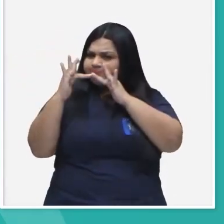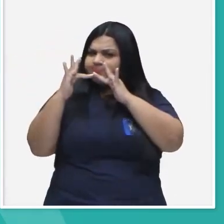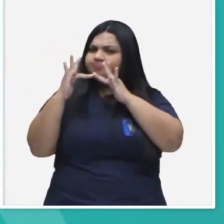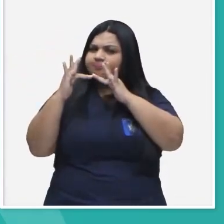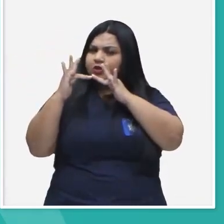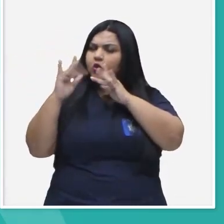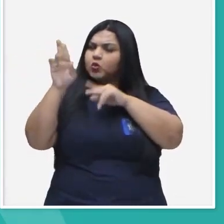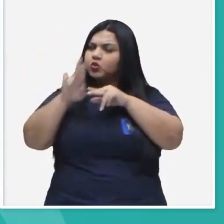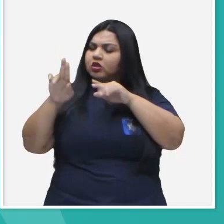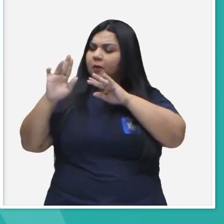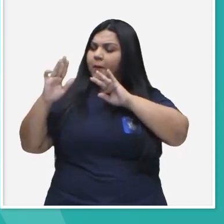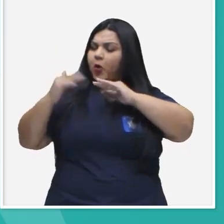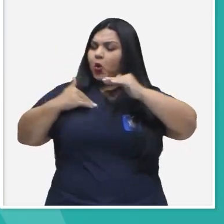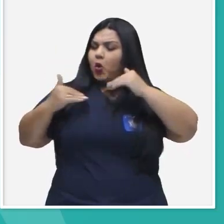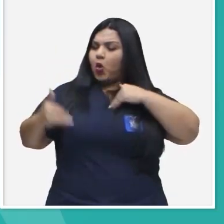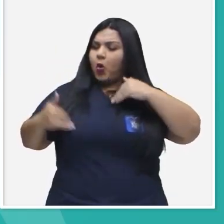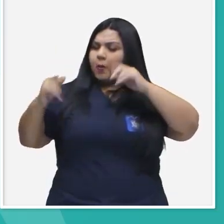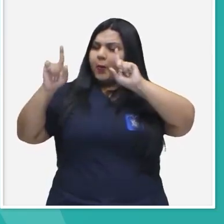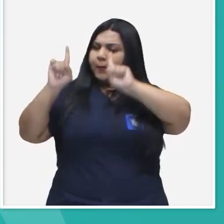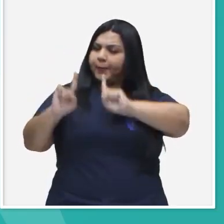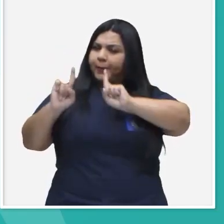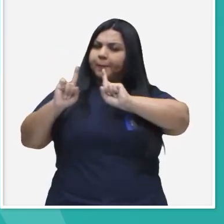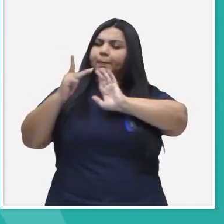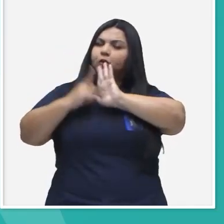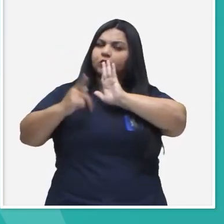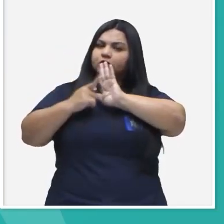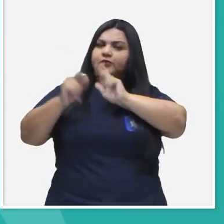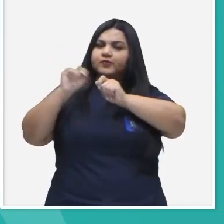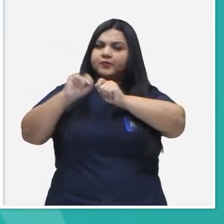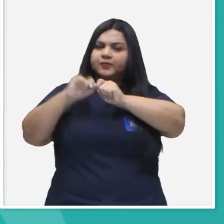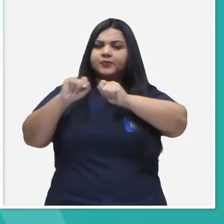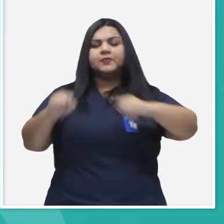nosso corpo para fazer a pontuação.